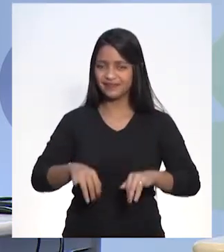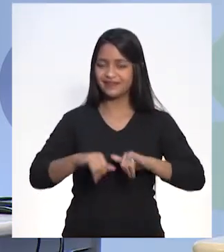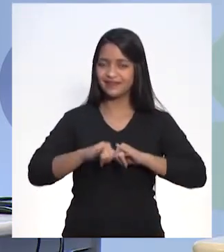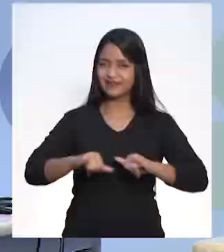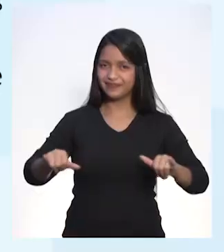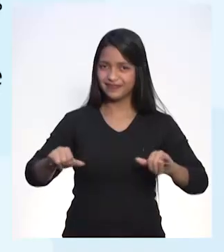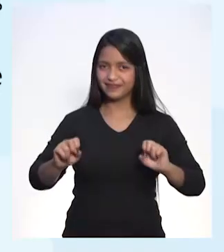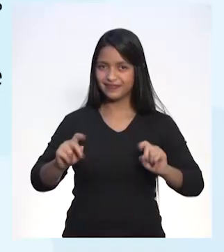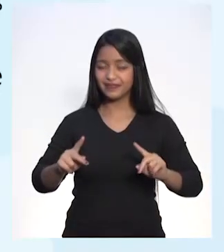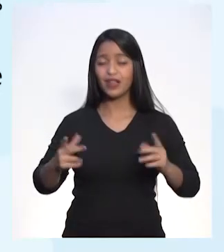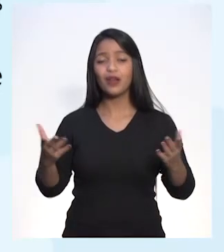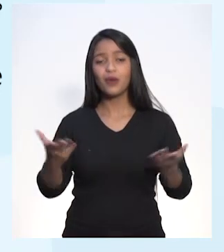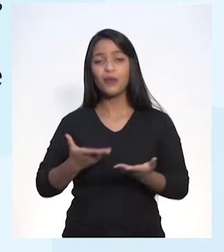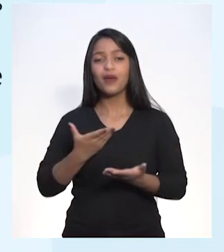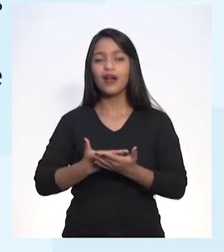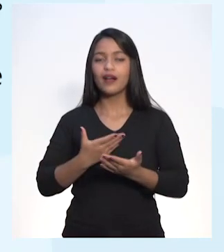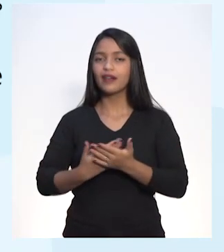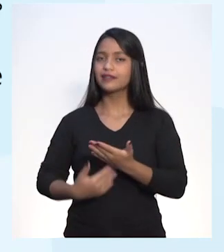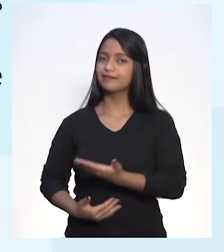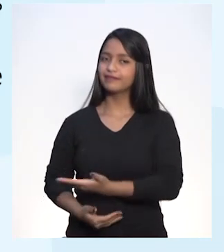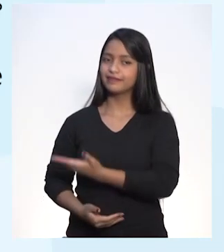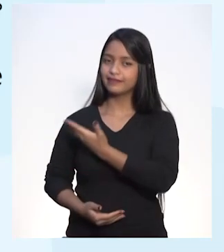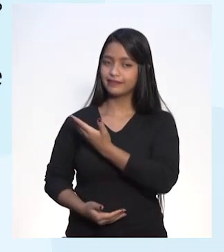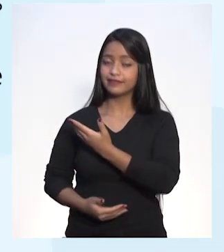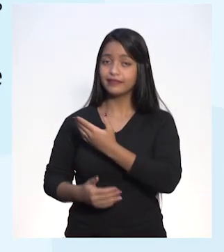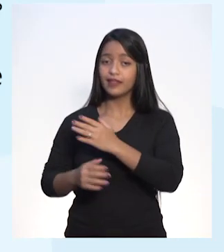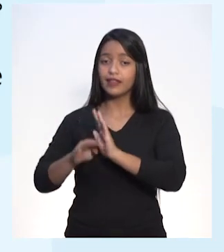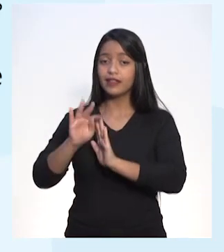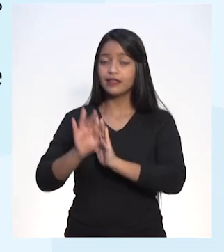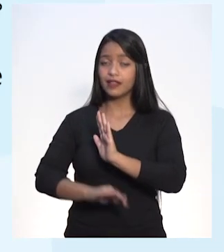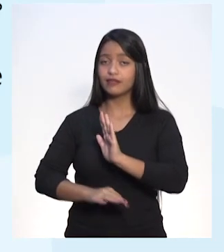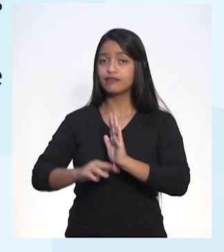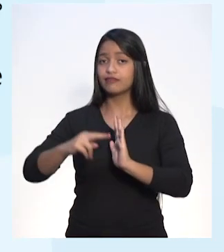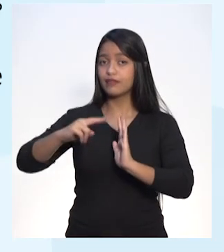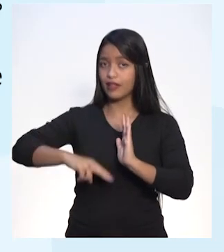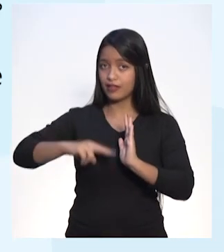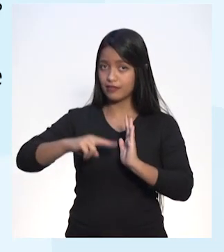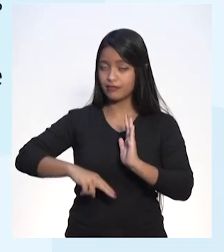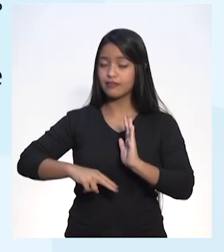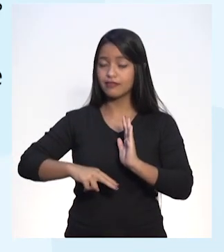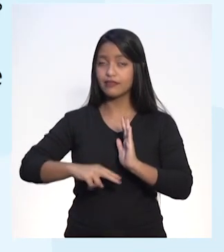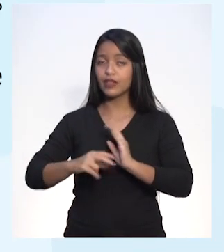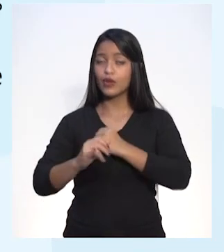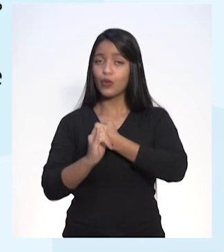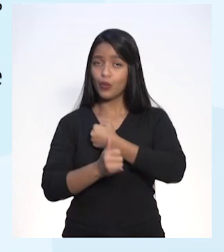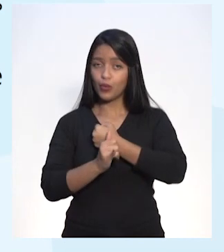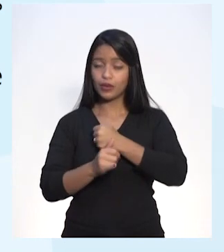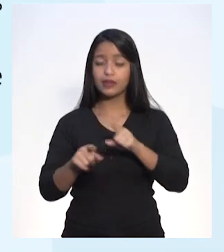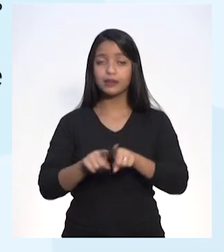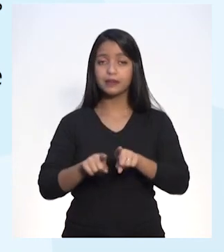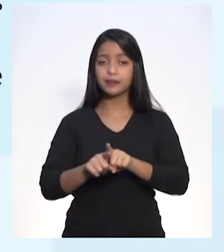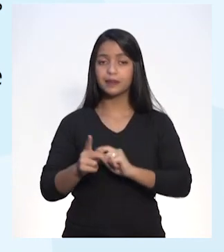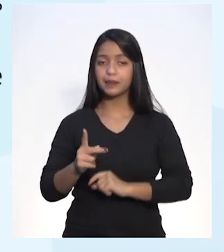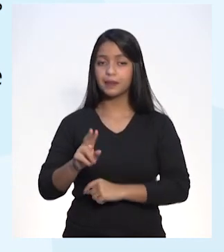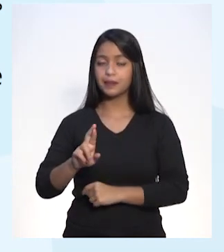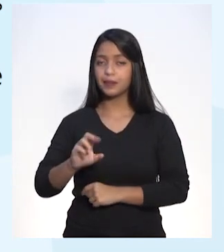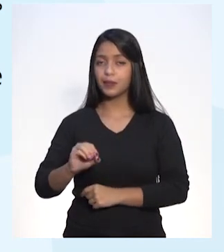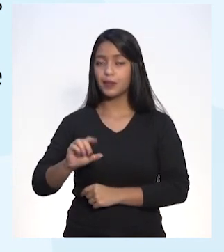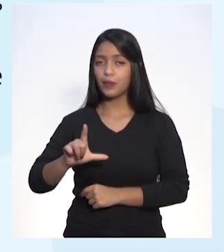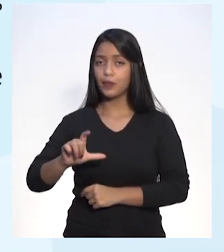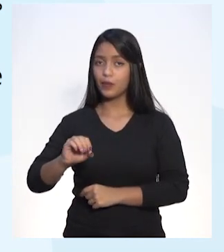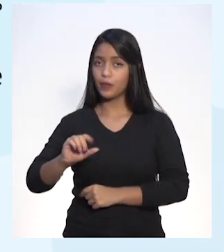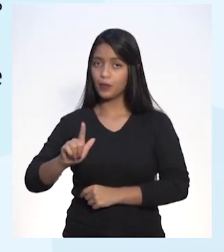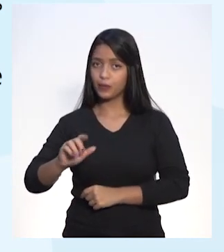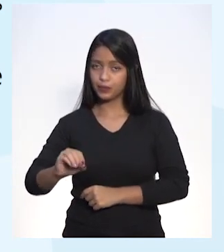o tempo que a gente despende aqui, é a troca que nós temos. Eu sinto esse amor, às vezes, em forma de atividade que eu recebo,